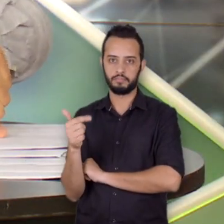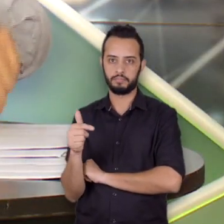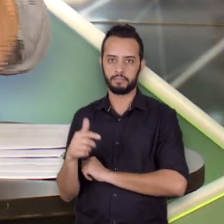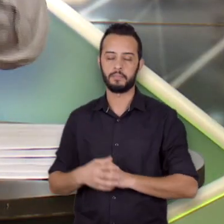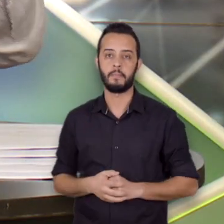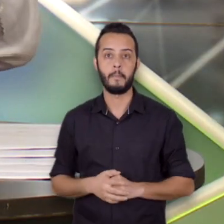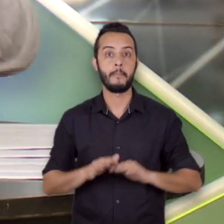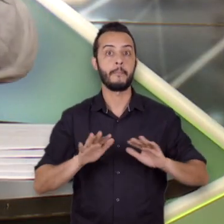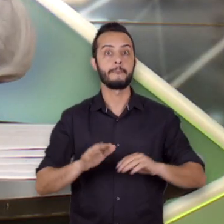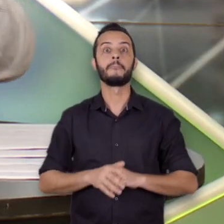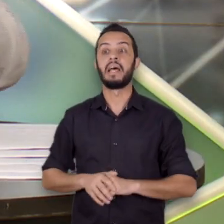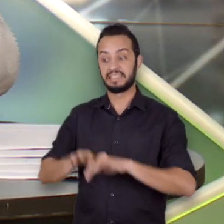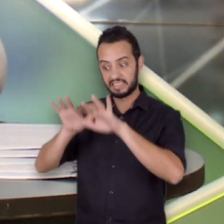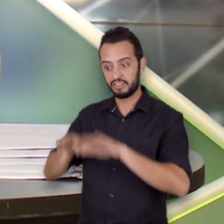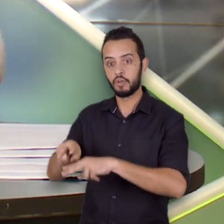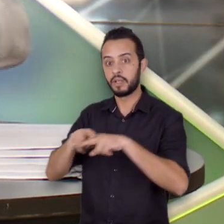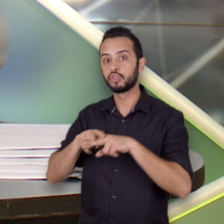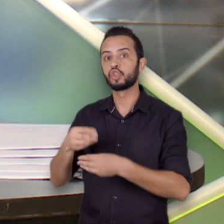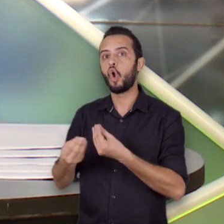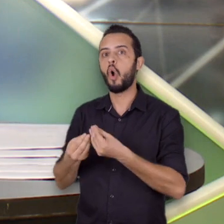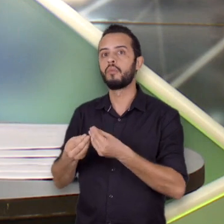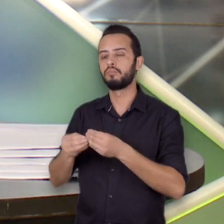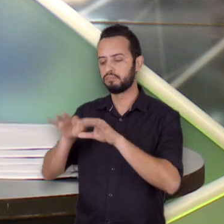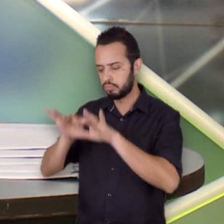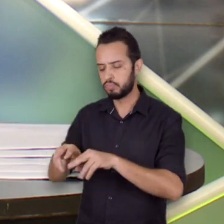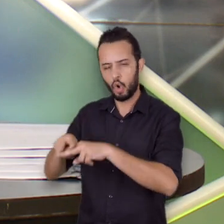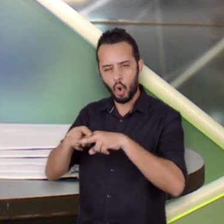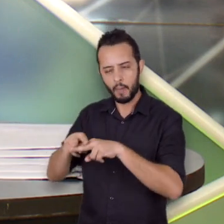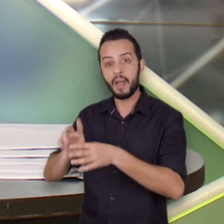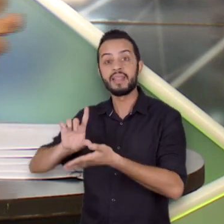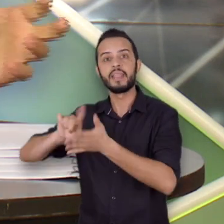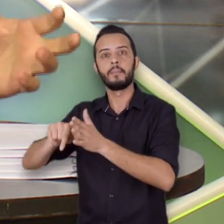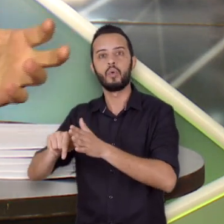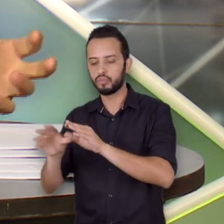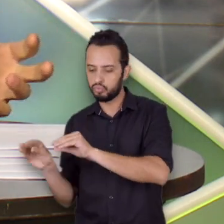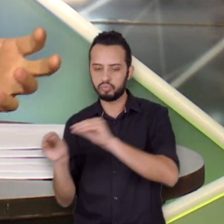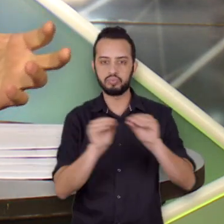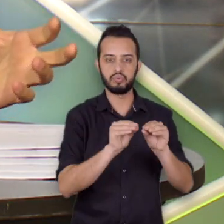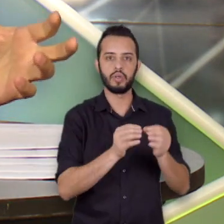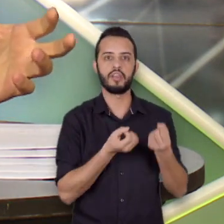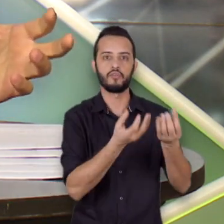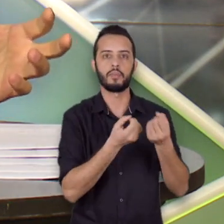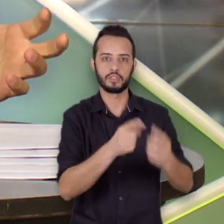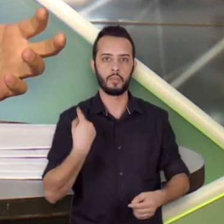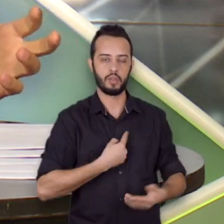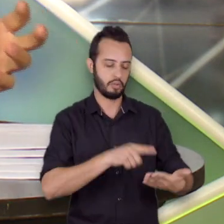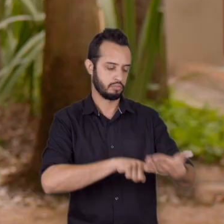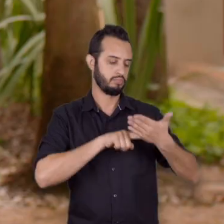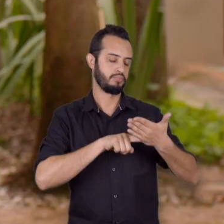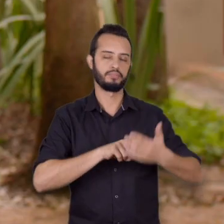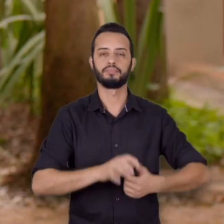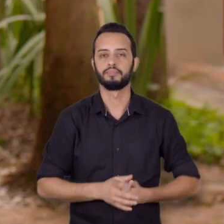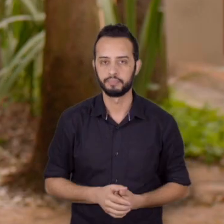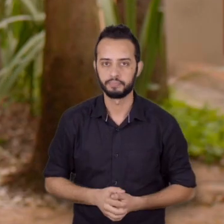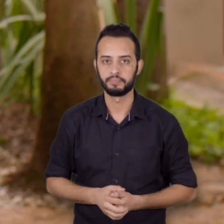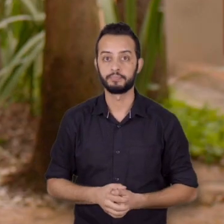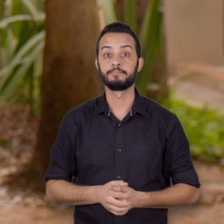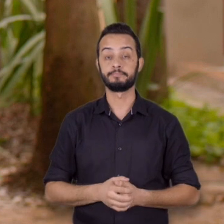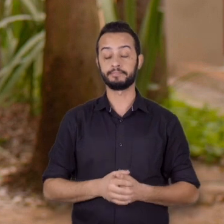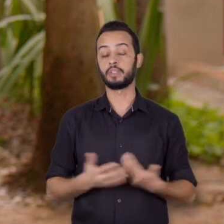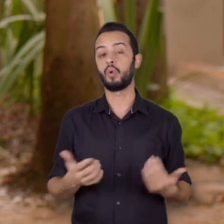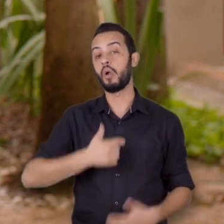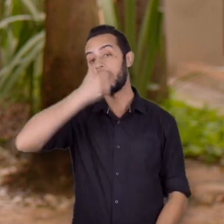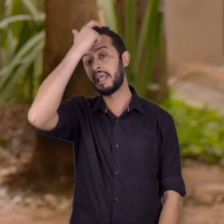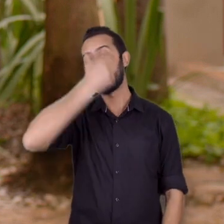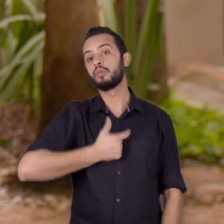dado, mas muitos desses dados são processados pelos algoritmos para depois virar informação preciosa. Então, quem eu